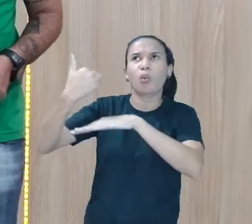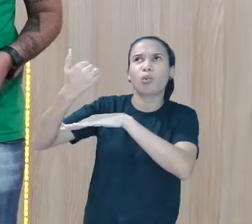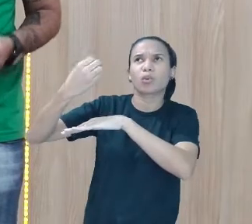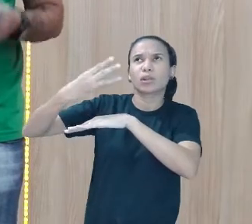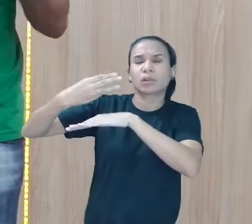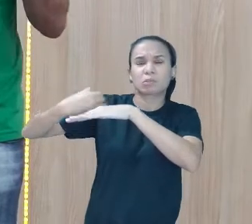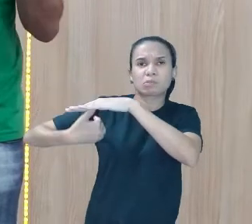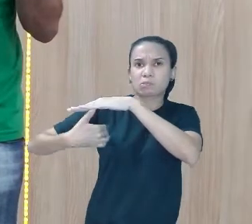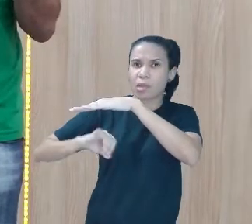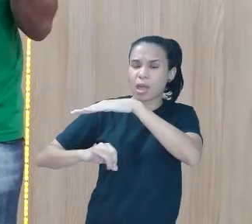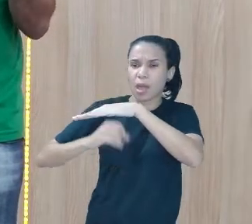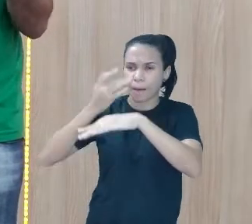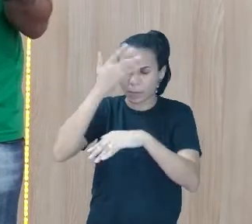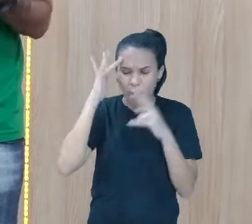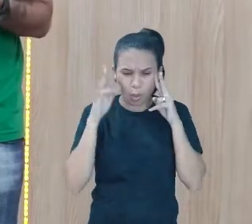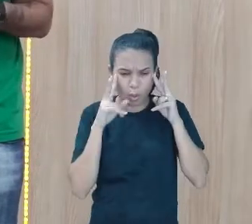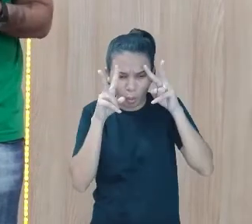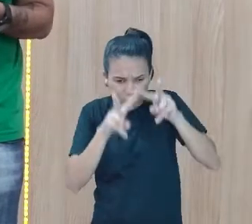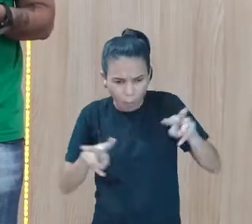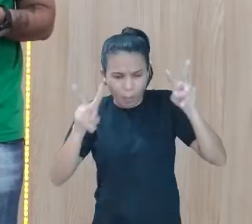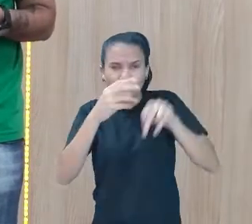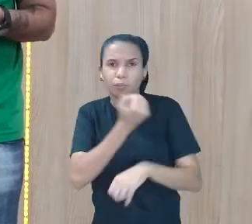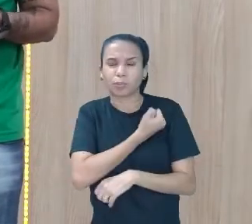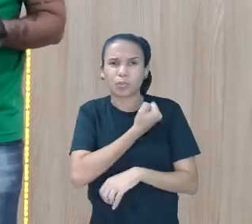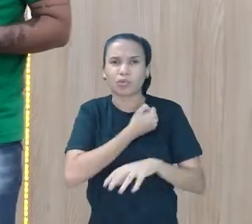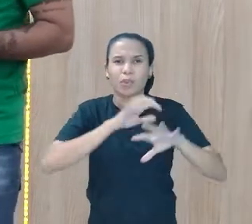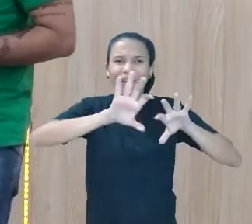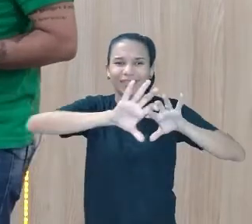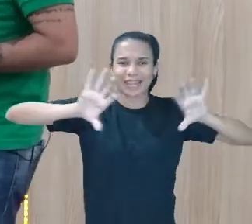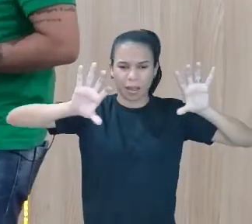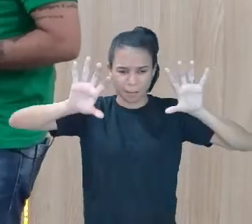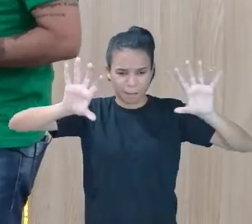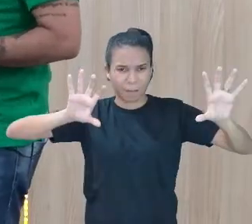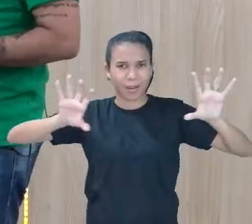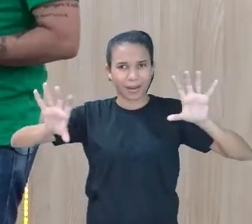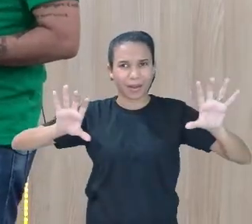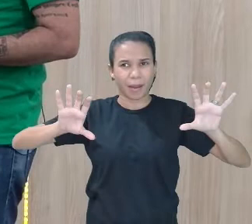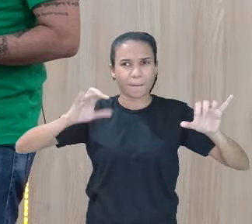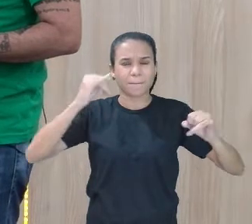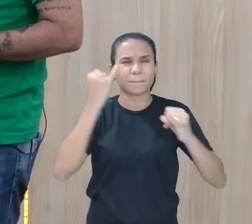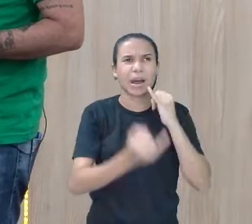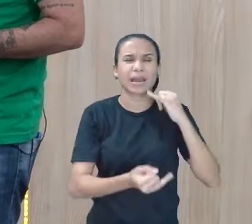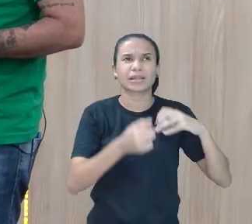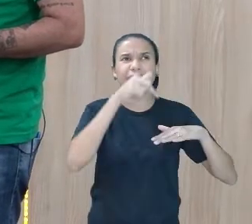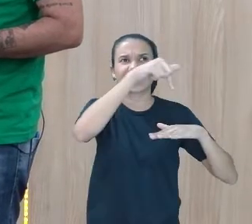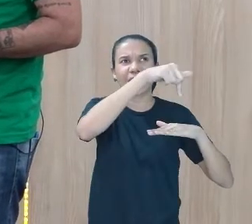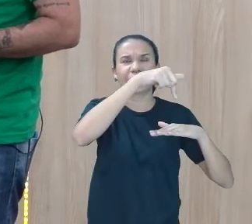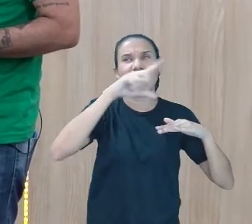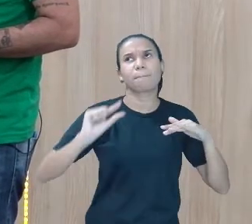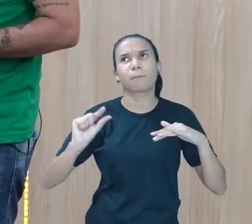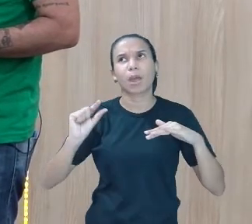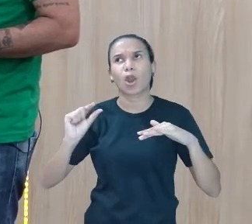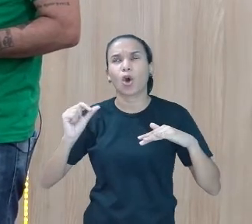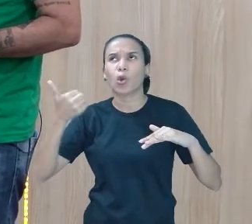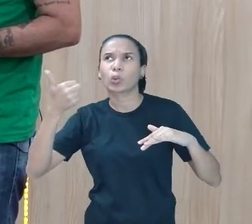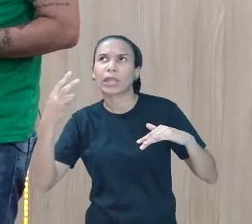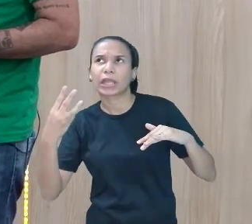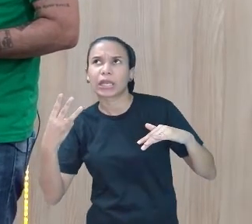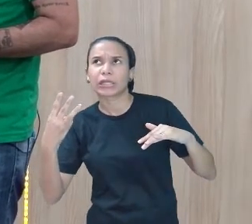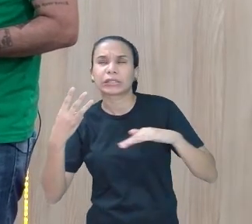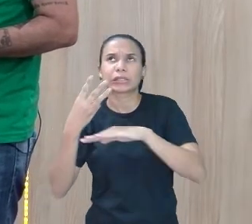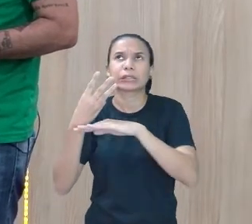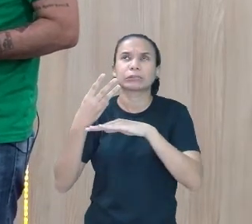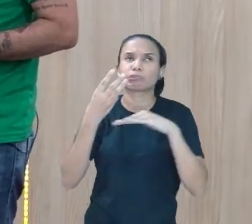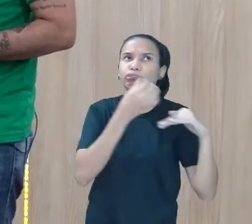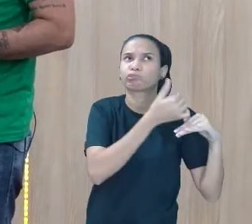13 sobre 10, quando eu olho para os números isoladamente, ou seja, o 7 é menor do que 13, que é o número de